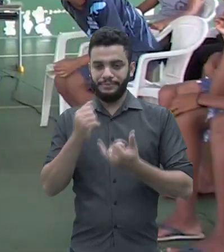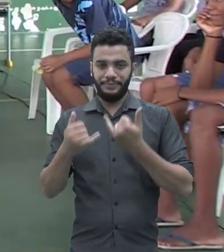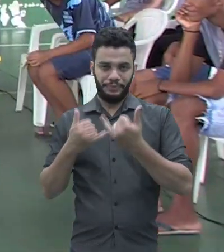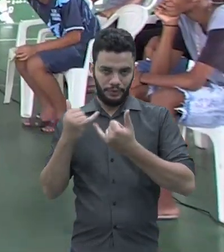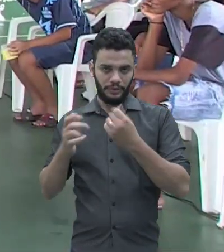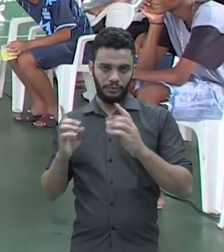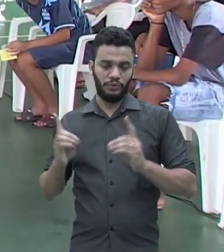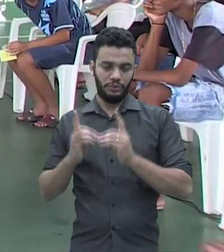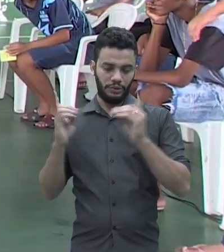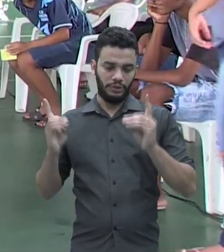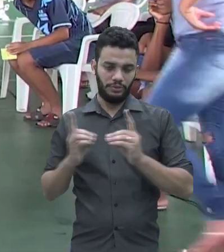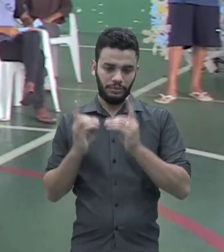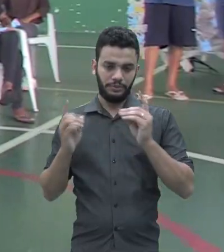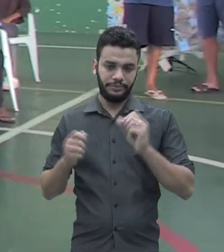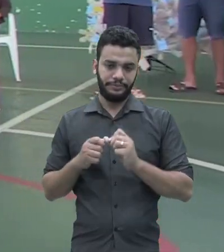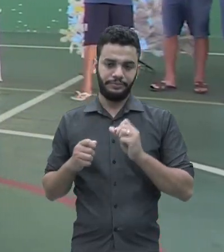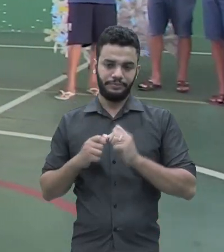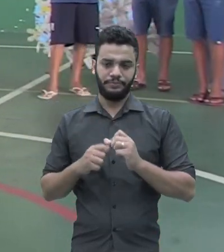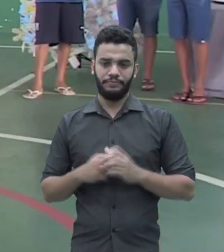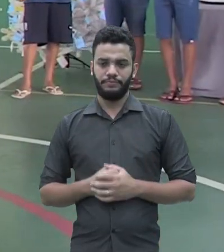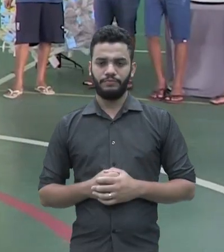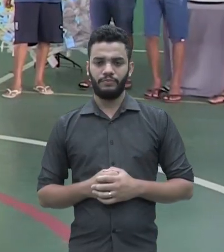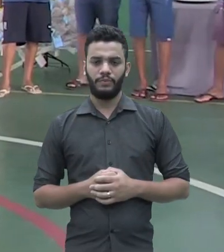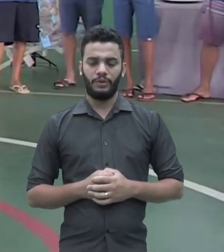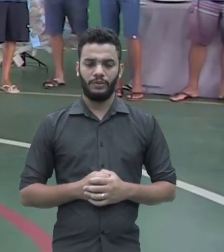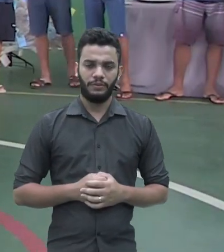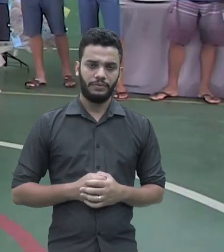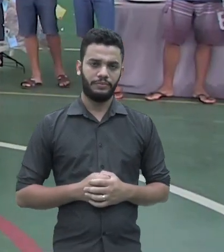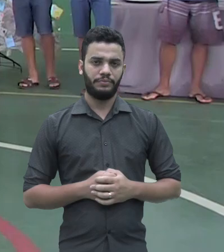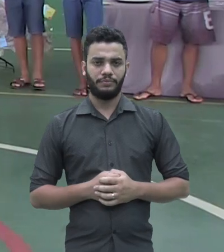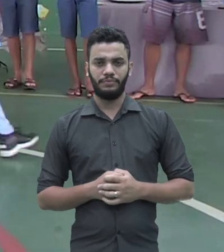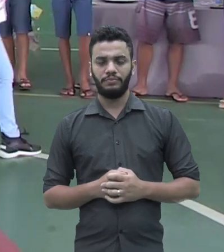Fica aqui à frente, fazendo favor. Ok.